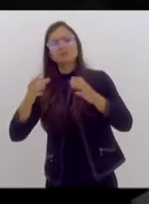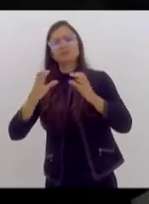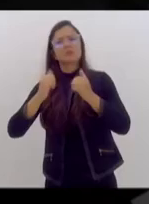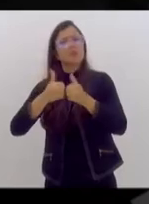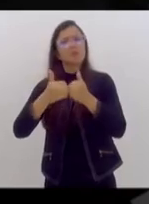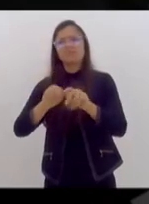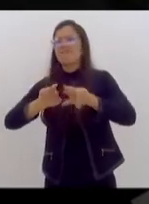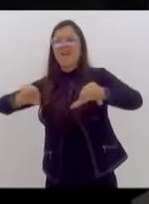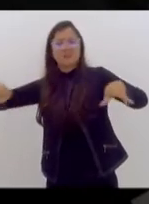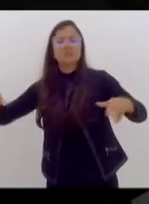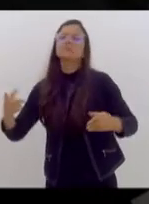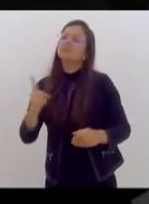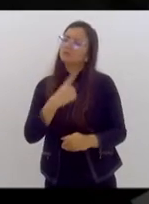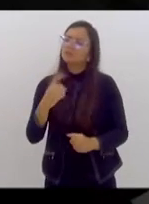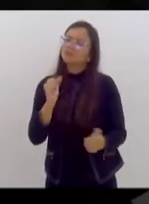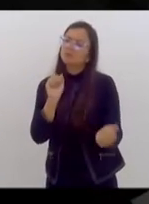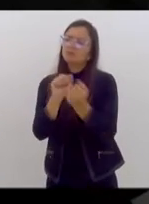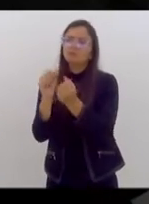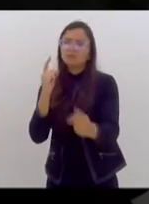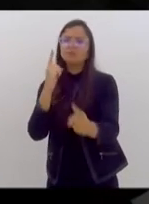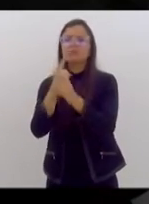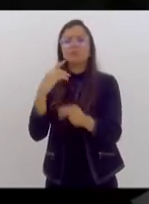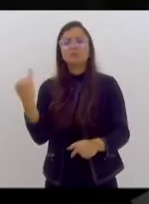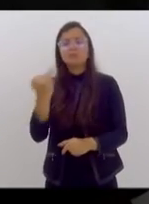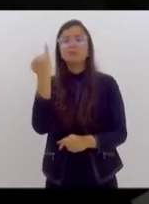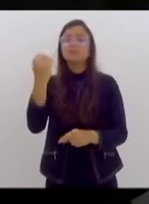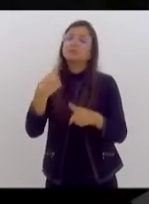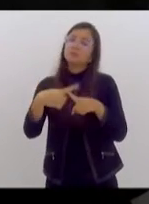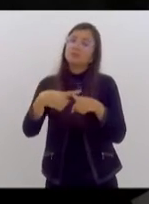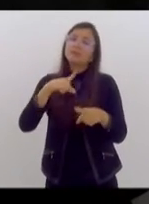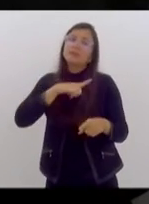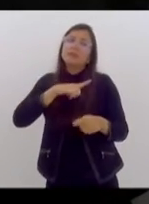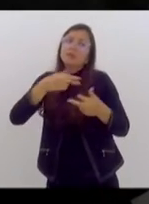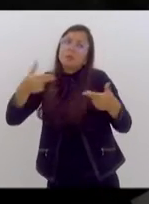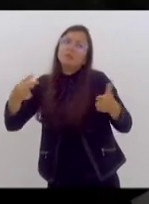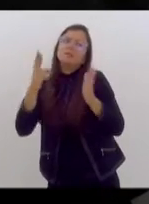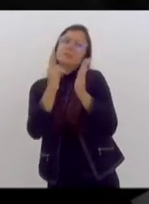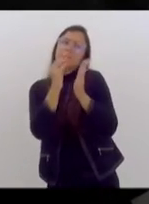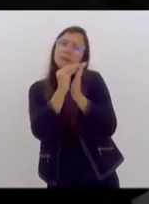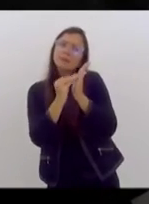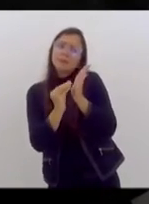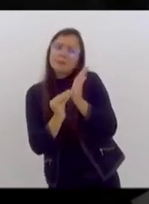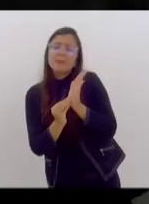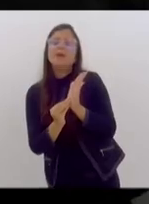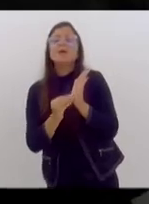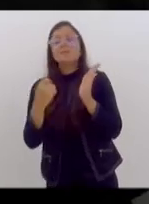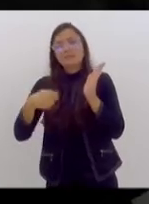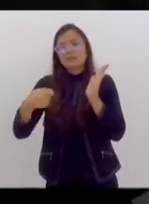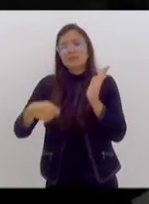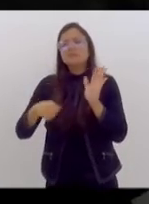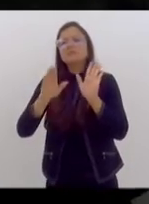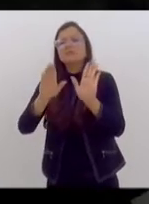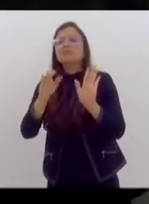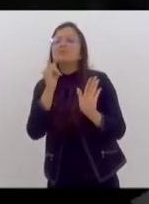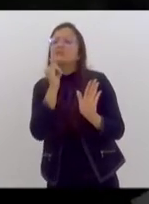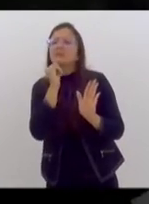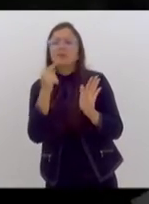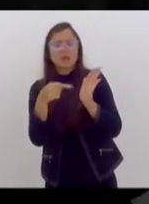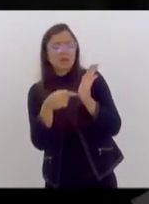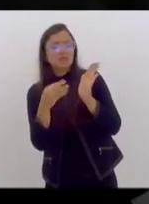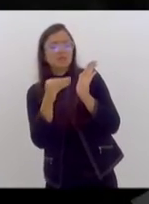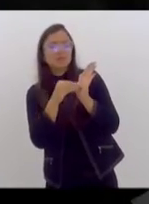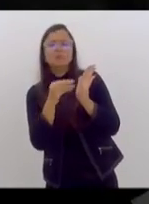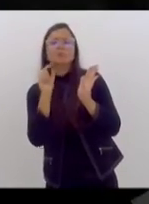ser adotadas né mas existem outras de uma maneira mais simples mas por exemplo tem aqui a instalação de um grupo de